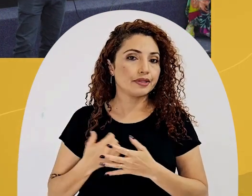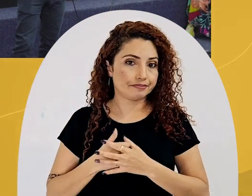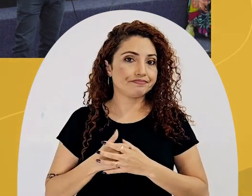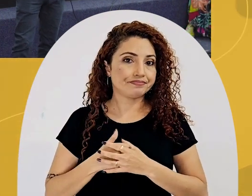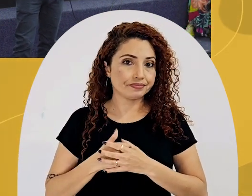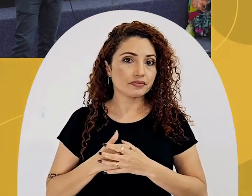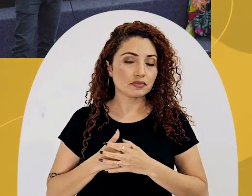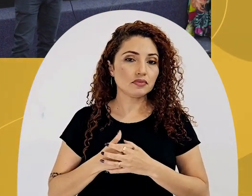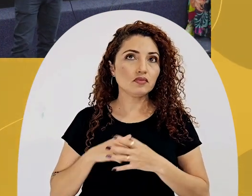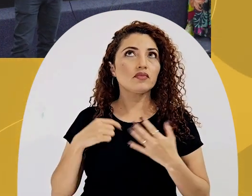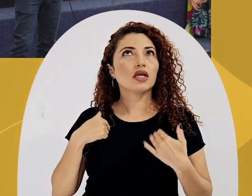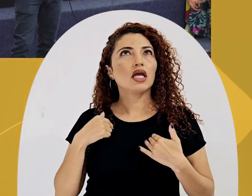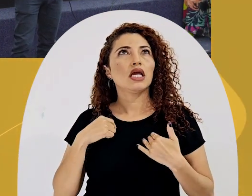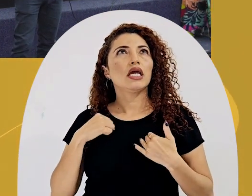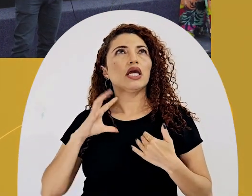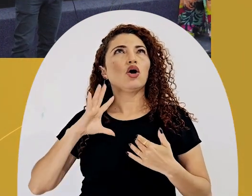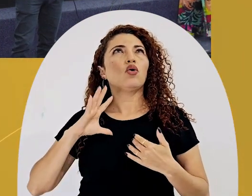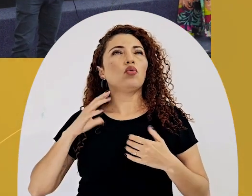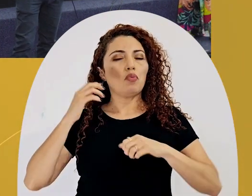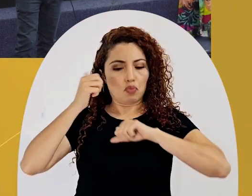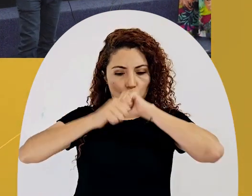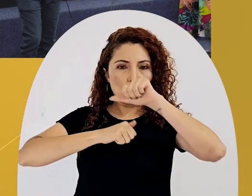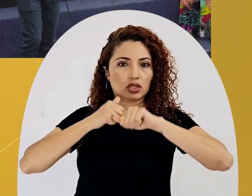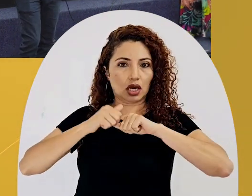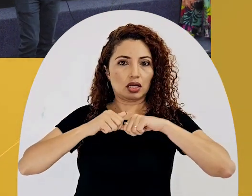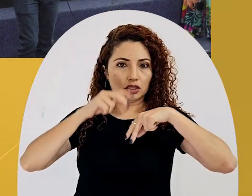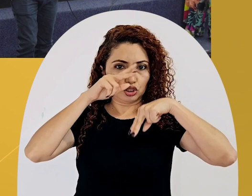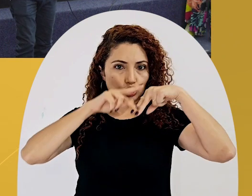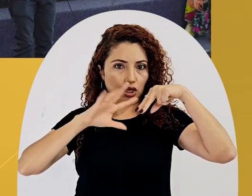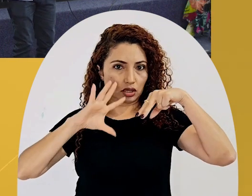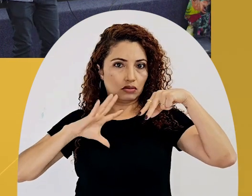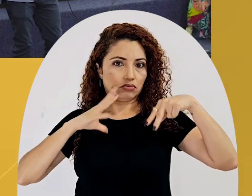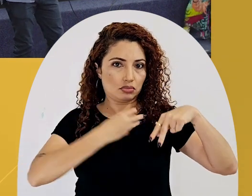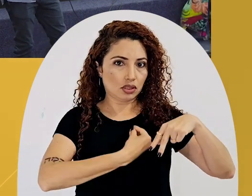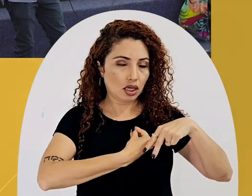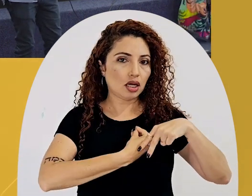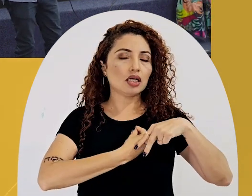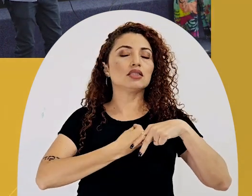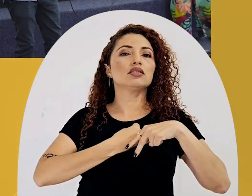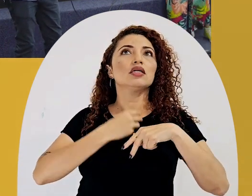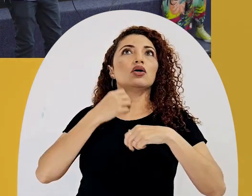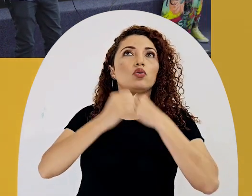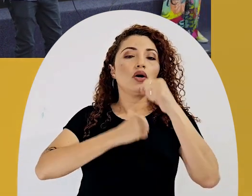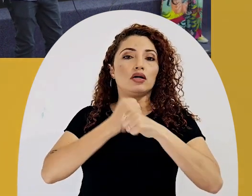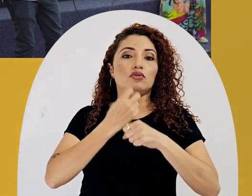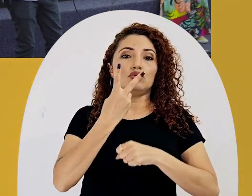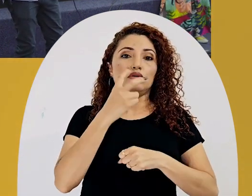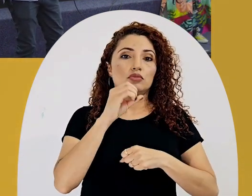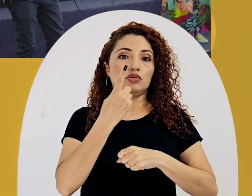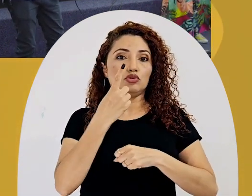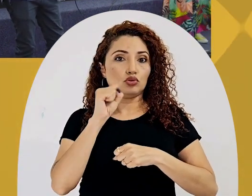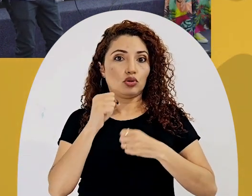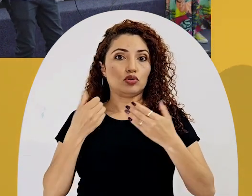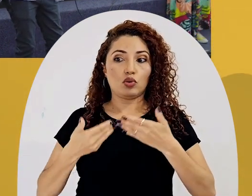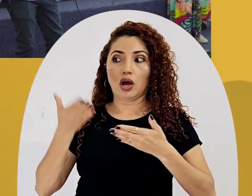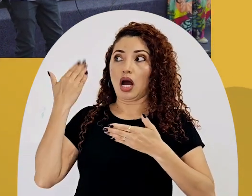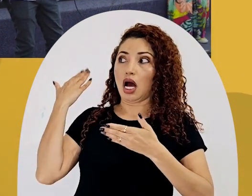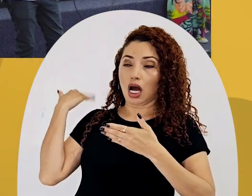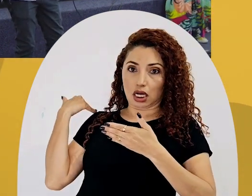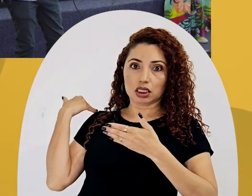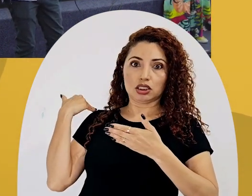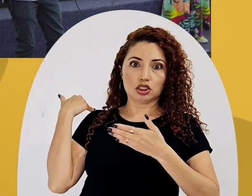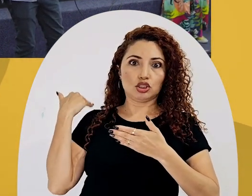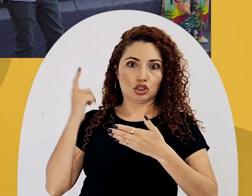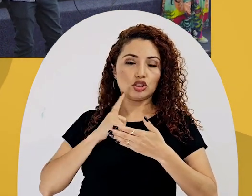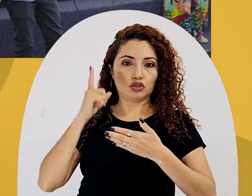tem muito tempo, né? Que eu fiz a transição de gênero em 2018. E antes eu já tinha dificuldade, porque